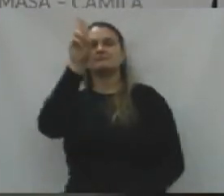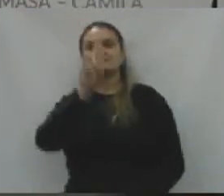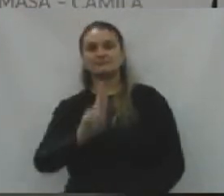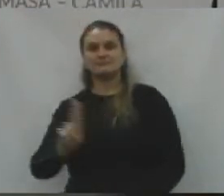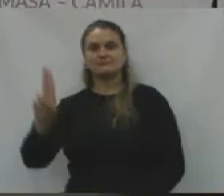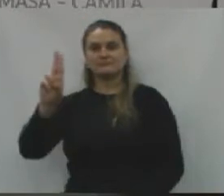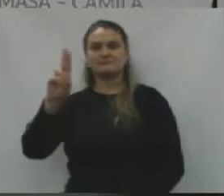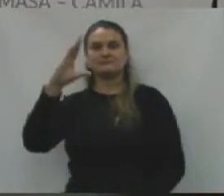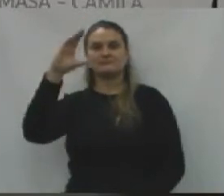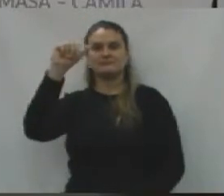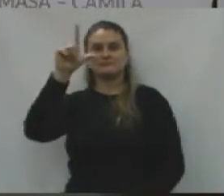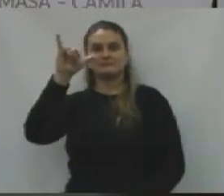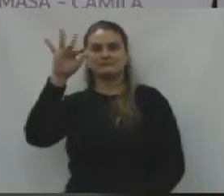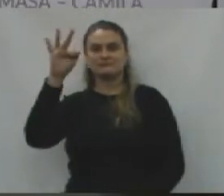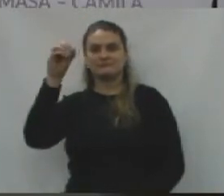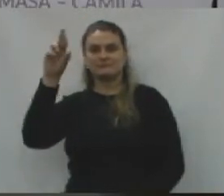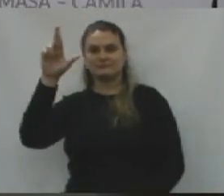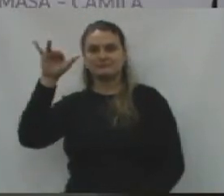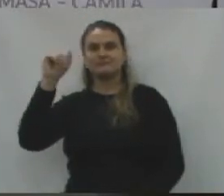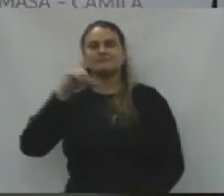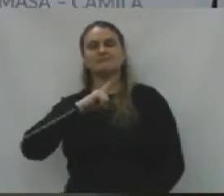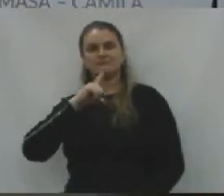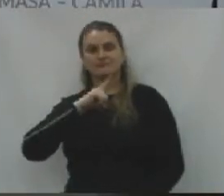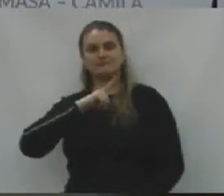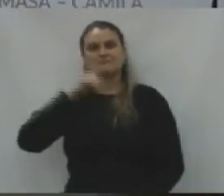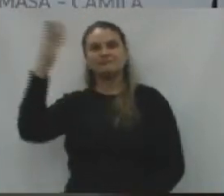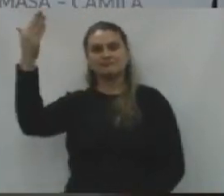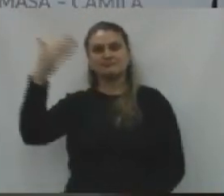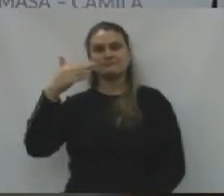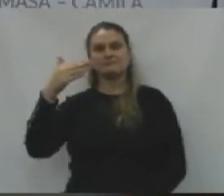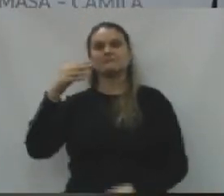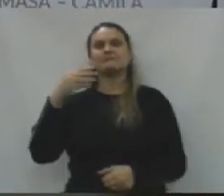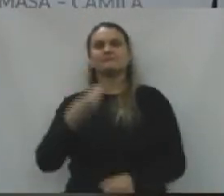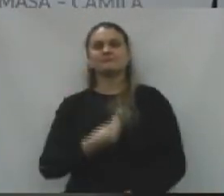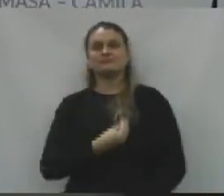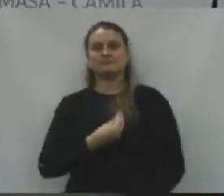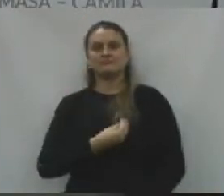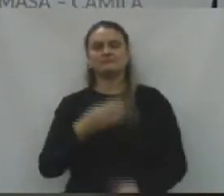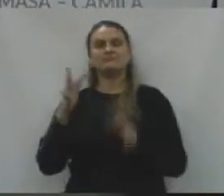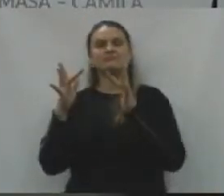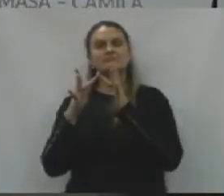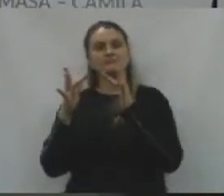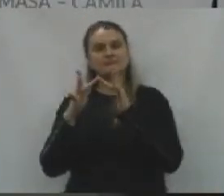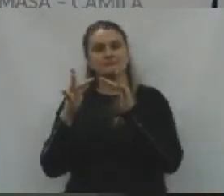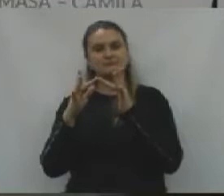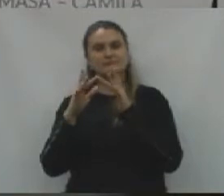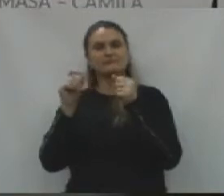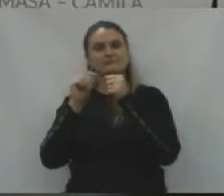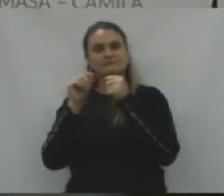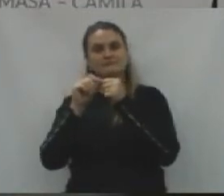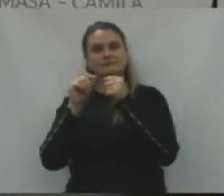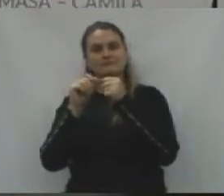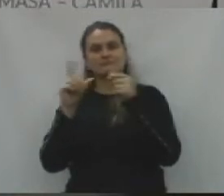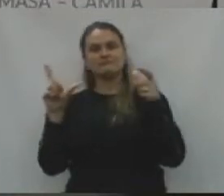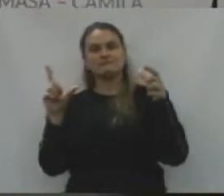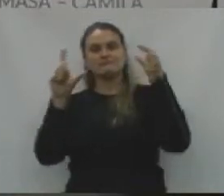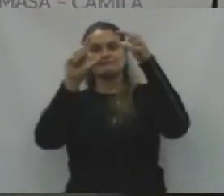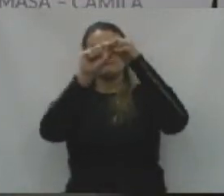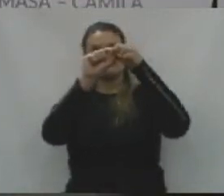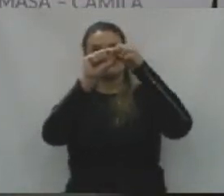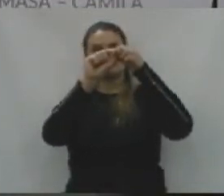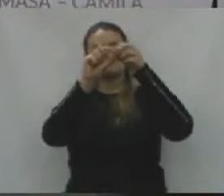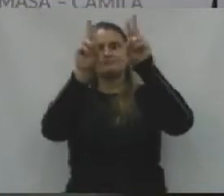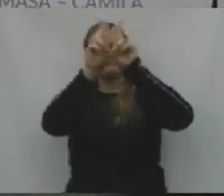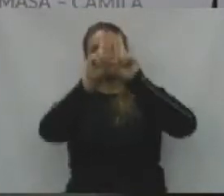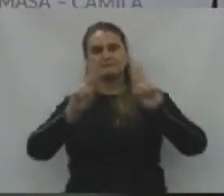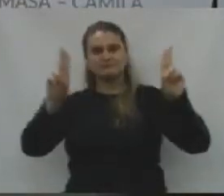Universidade da Califórnia e nos trouxe de lá também, né, Vanilton, por meio da sua presença, o contato, e estabelecemos um convênio com